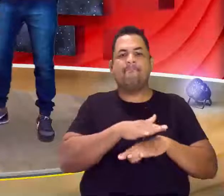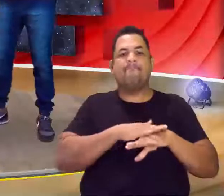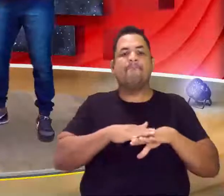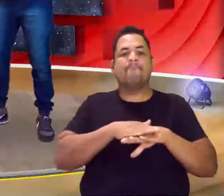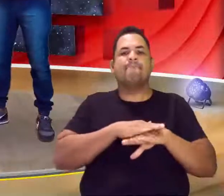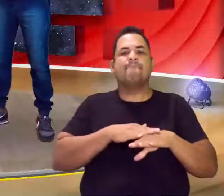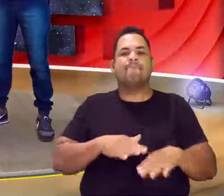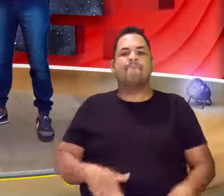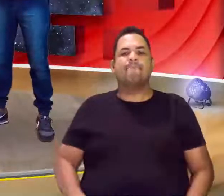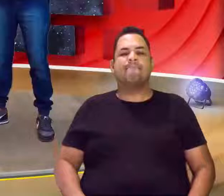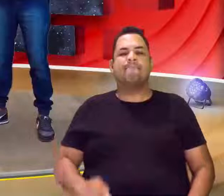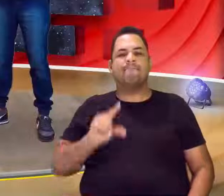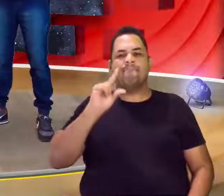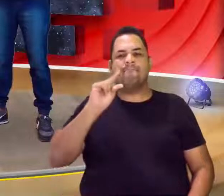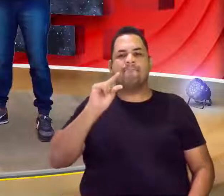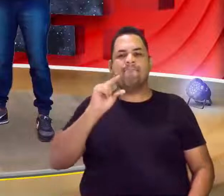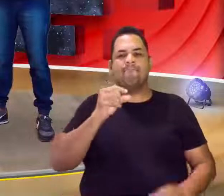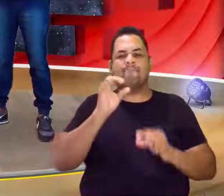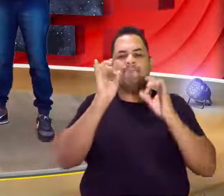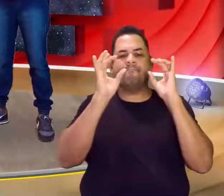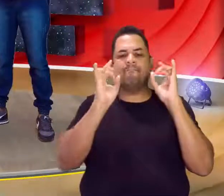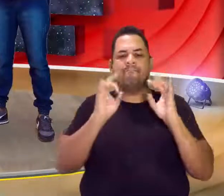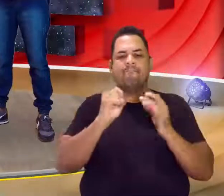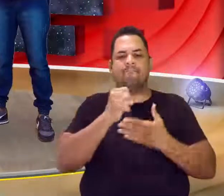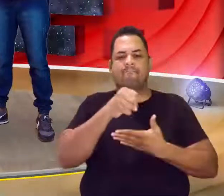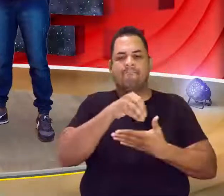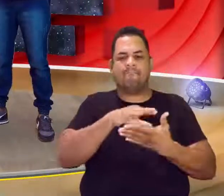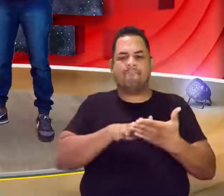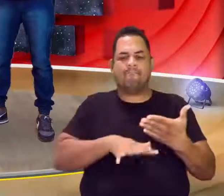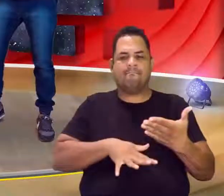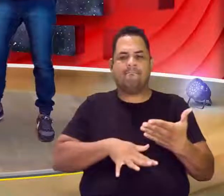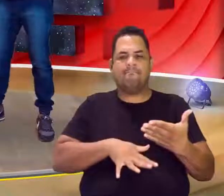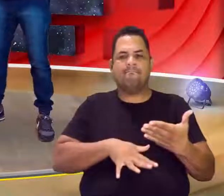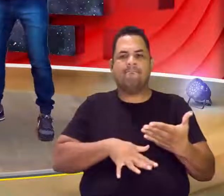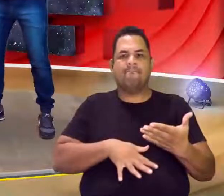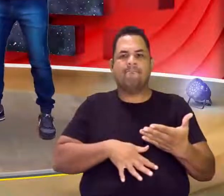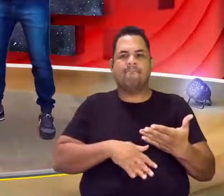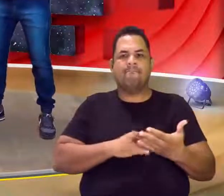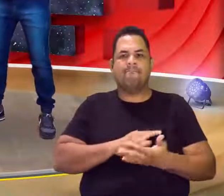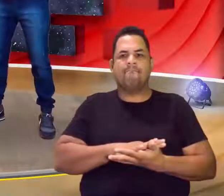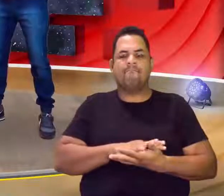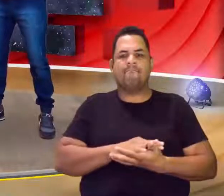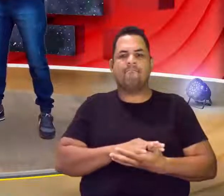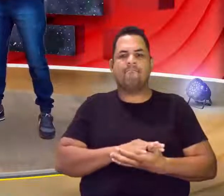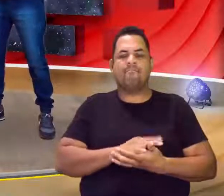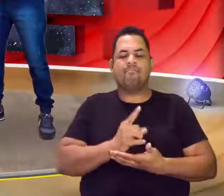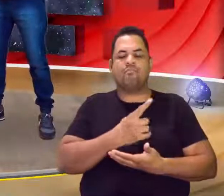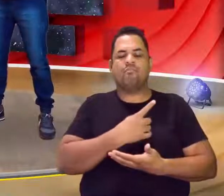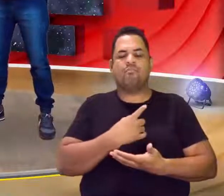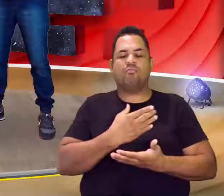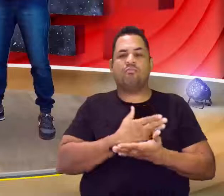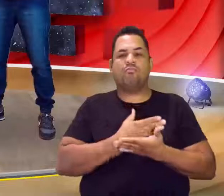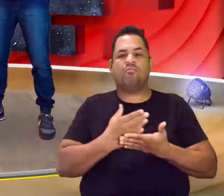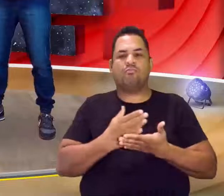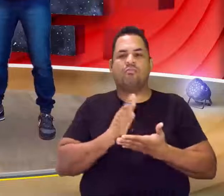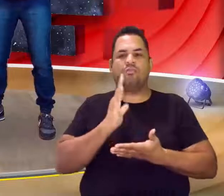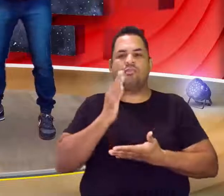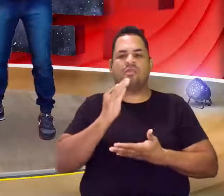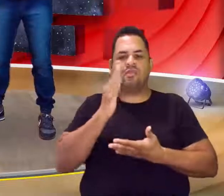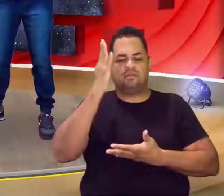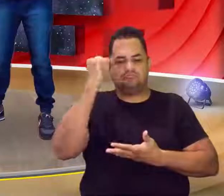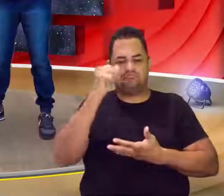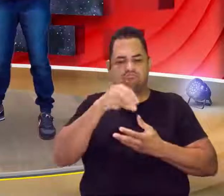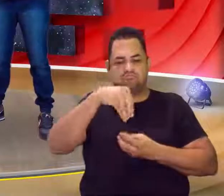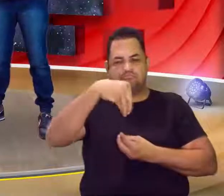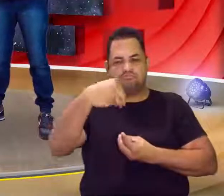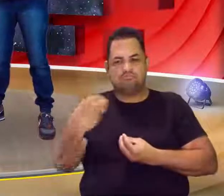pouquinho. Olha o detalhe da questão. Nós começamos a questão sabendo que ele já tinha derrubado uma